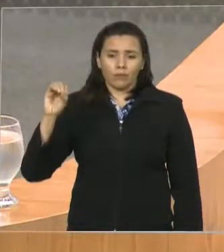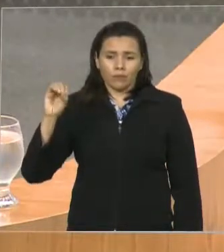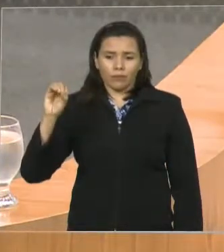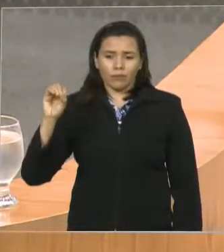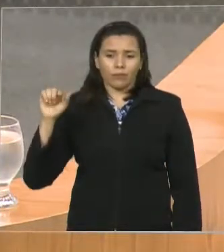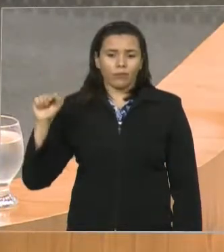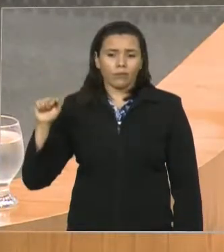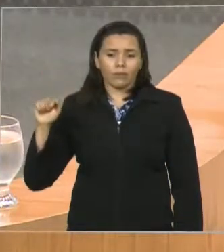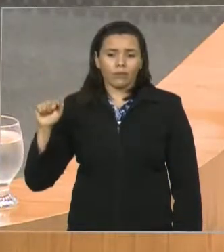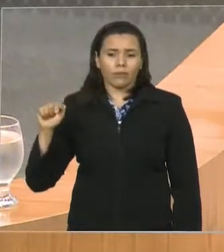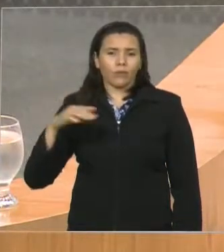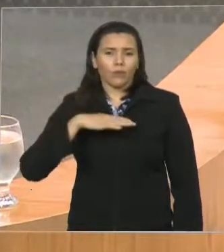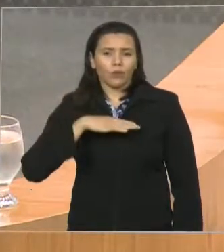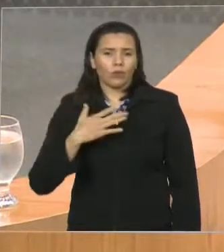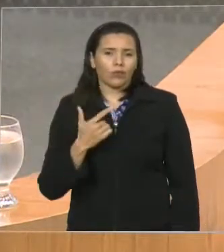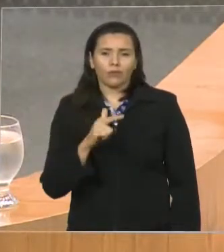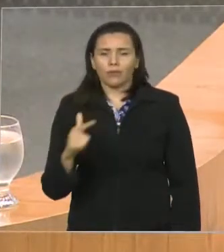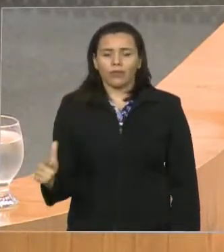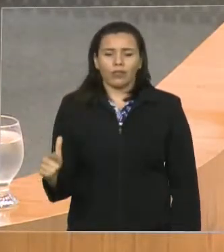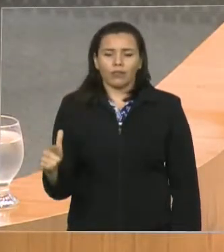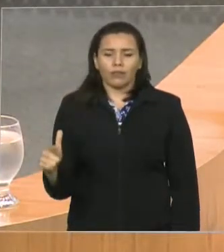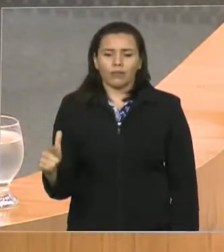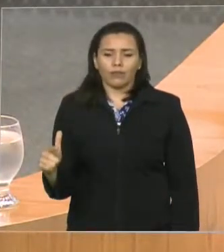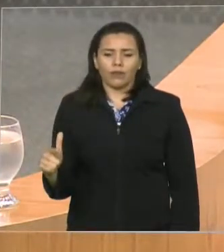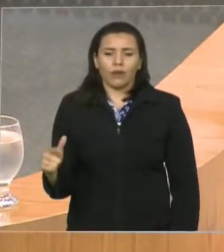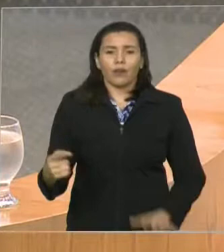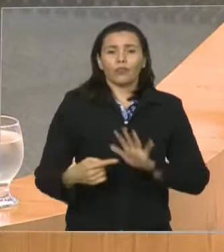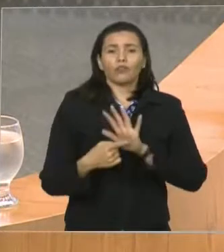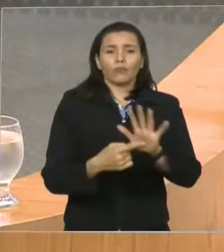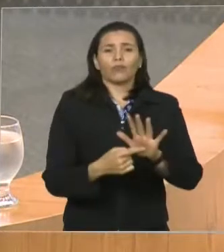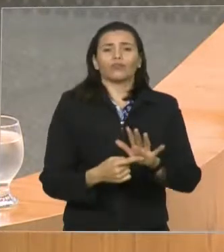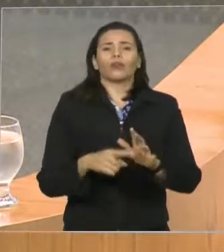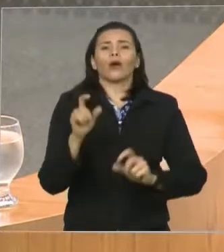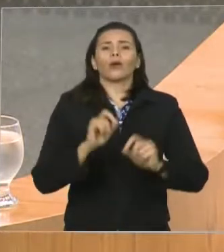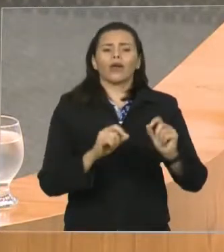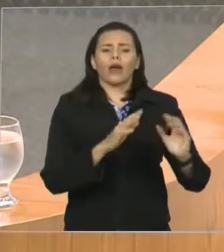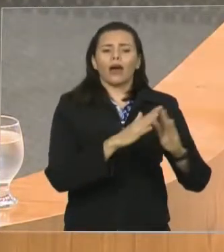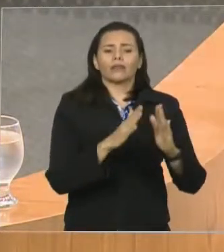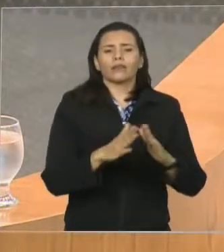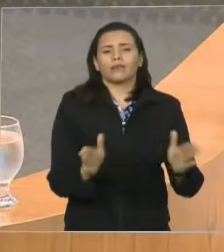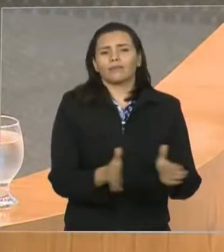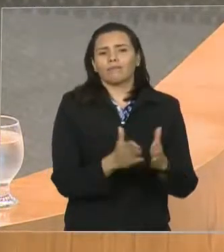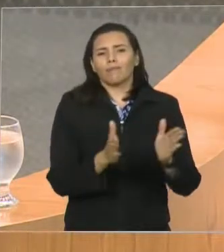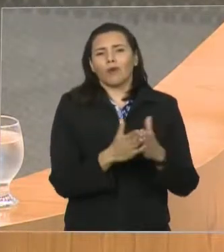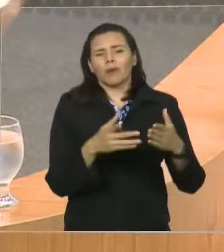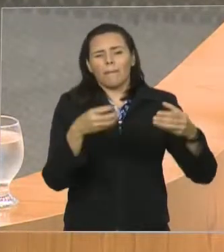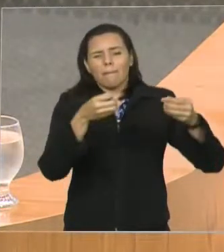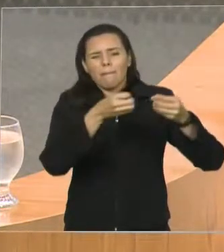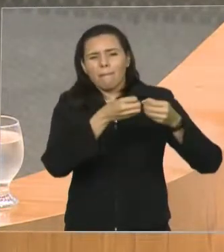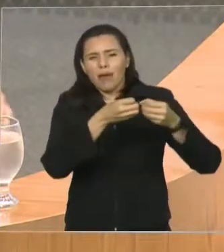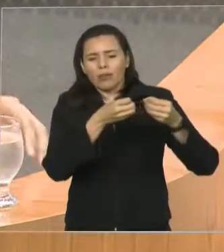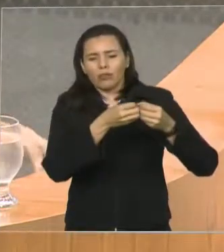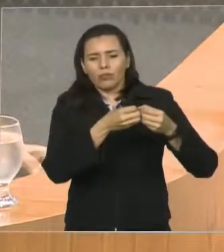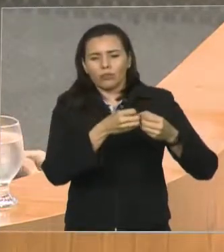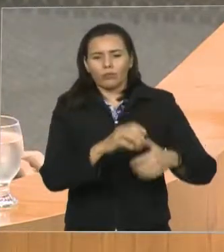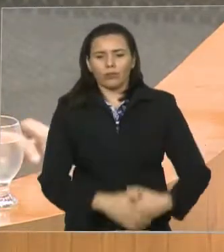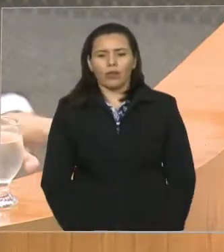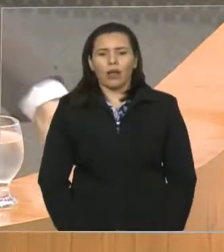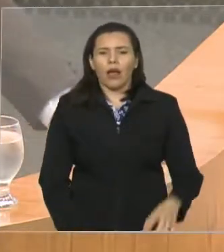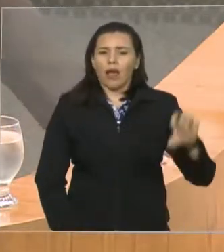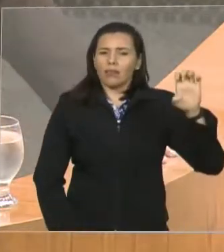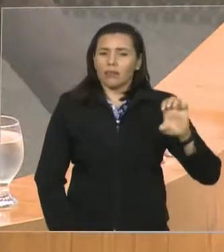esquerda e mostrar palafitas. Não teve coragem de mostrar e virar a câmera para a direita